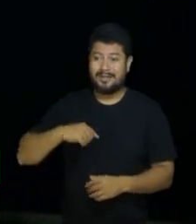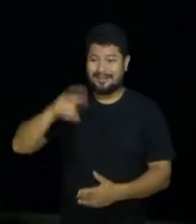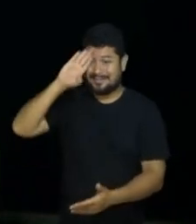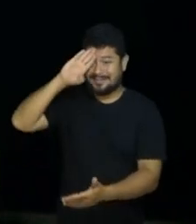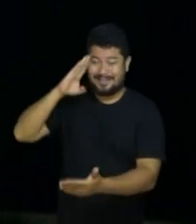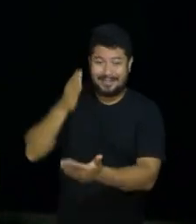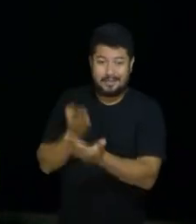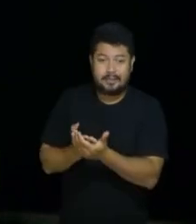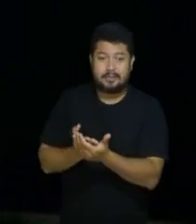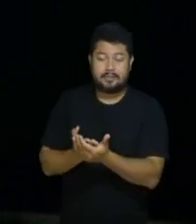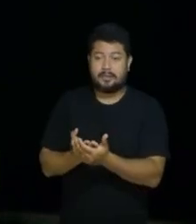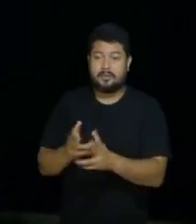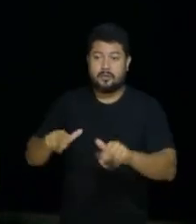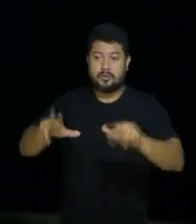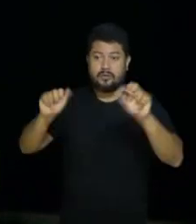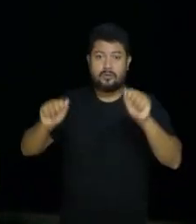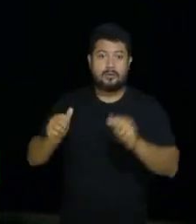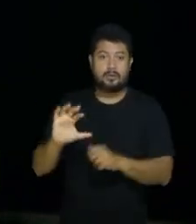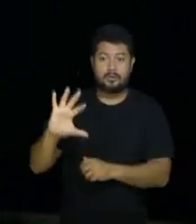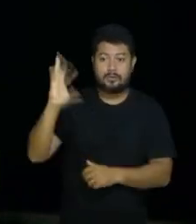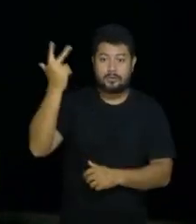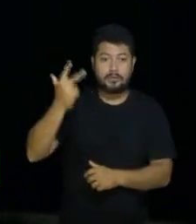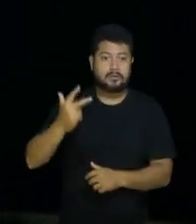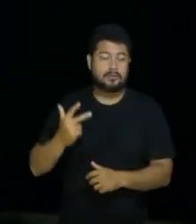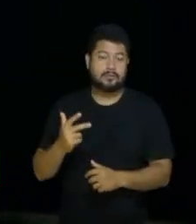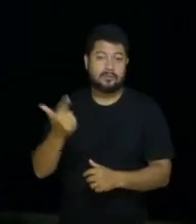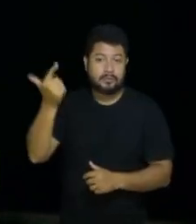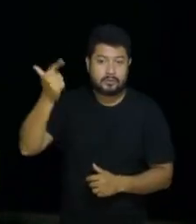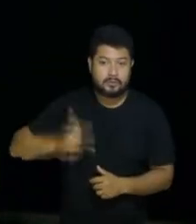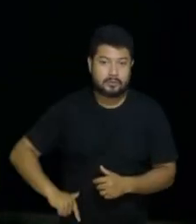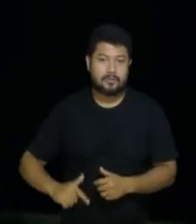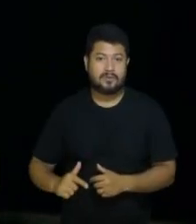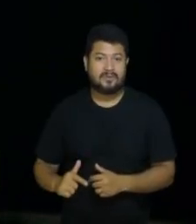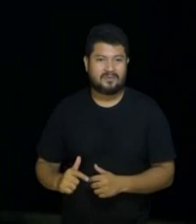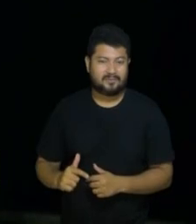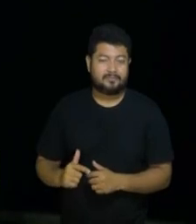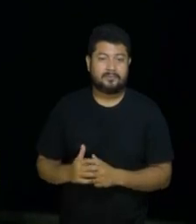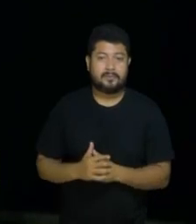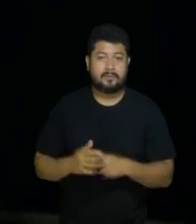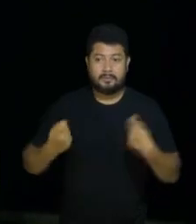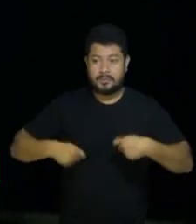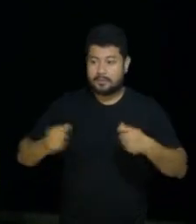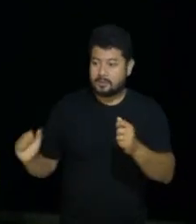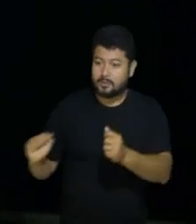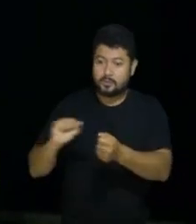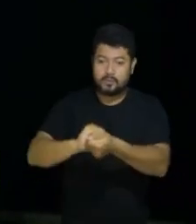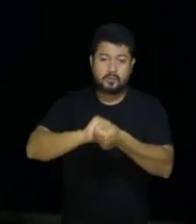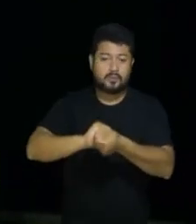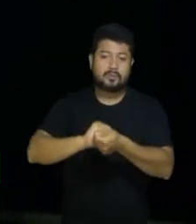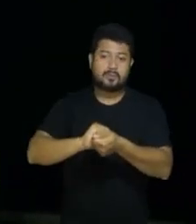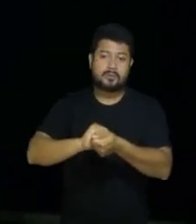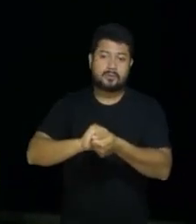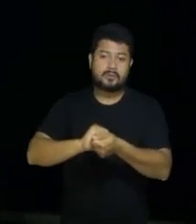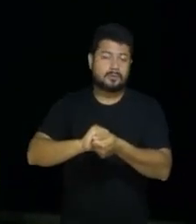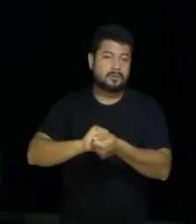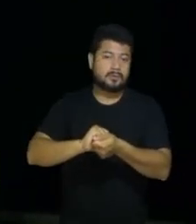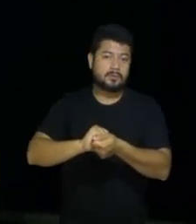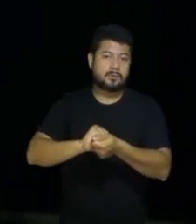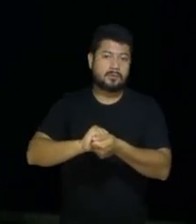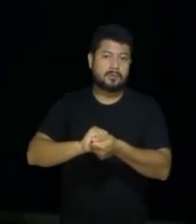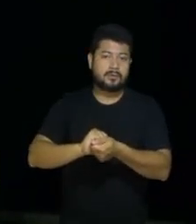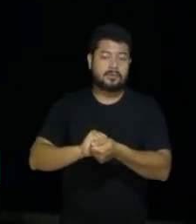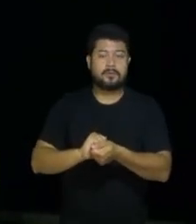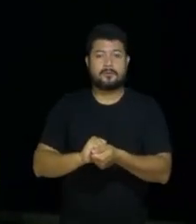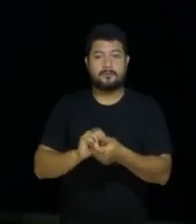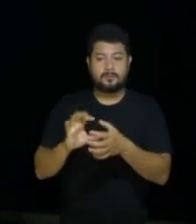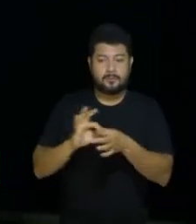violentos e agressivos dessa ordem, precisamos estar juntos. E para mim, de certa forma, é reconfortante.